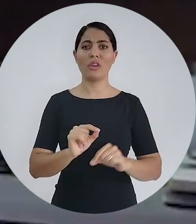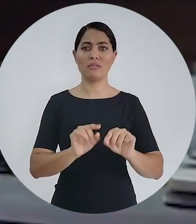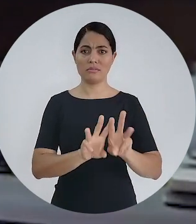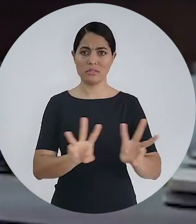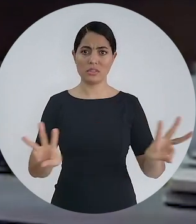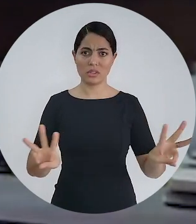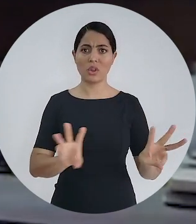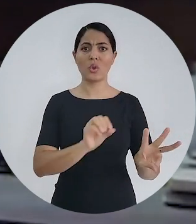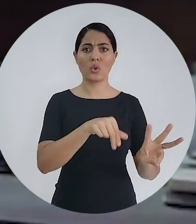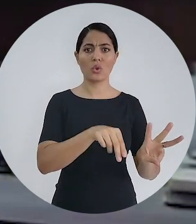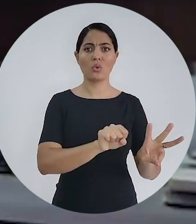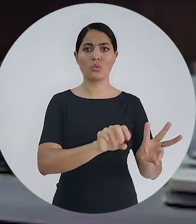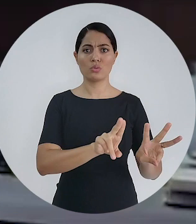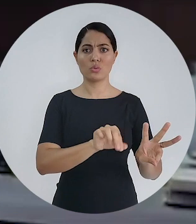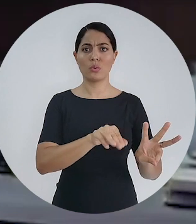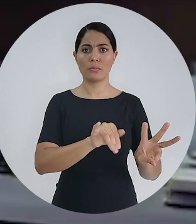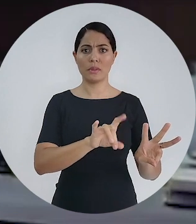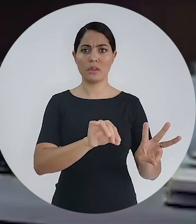uso da plataforma